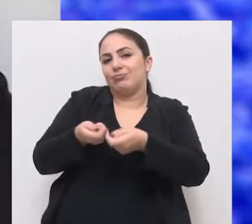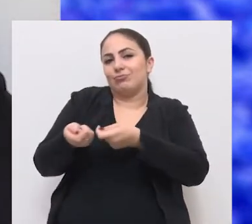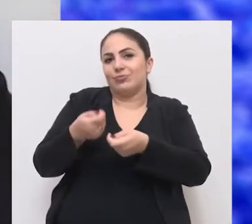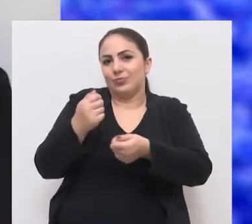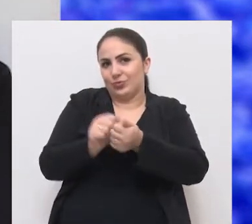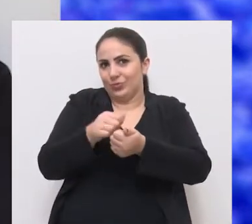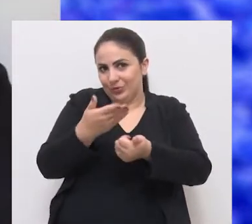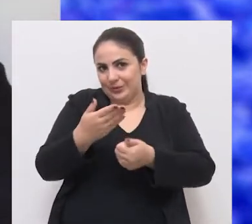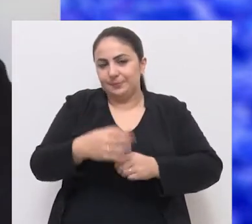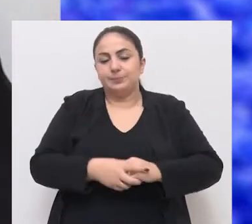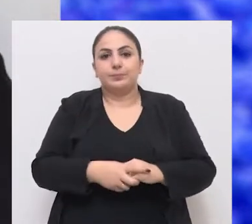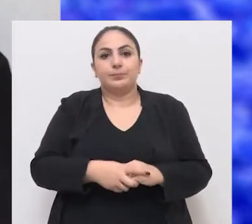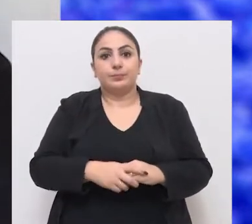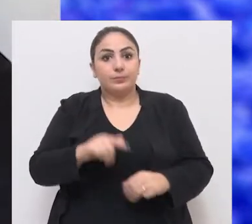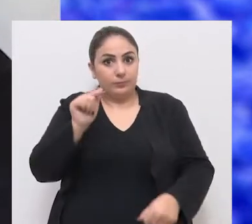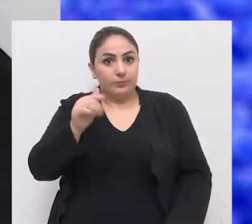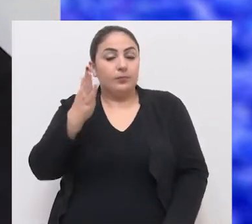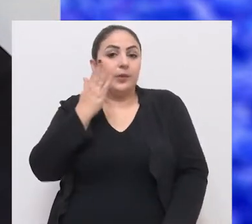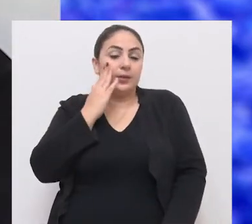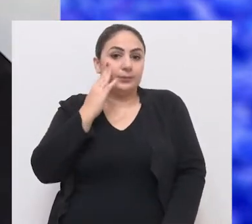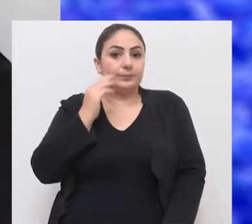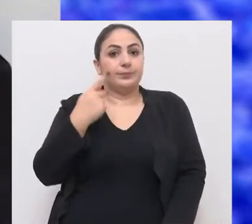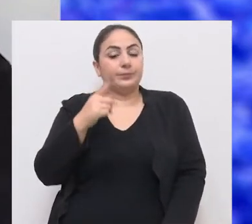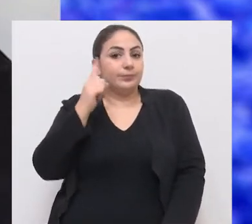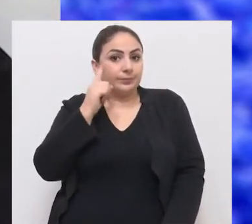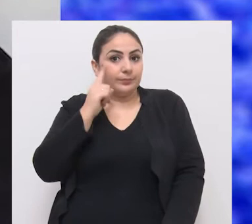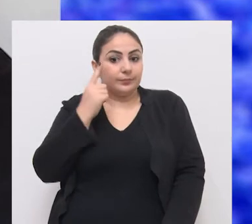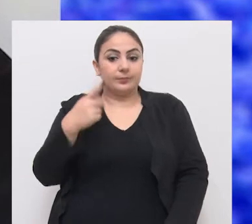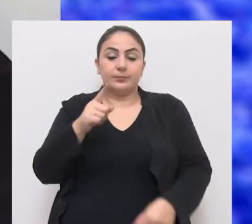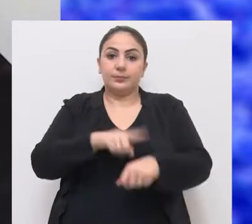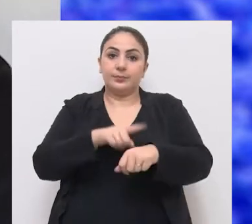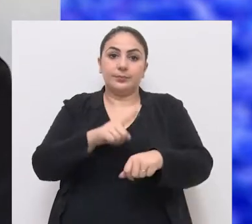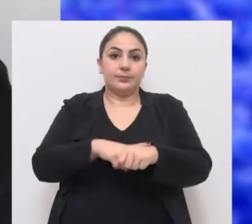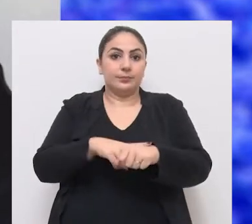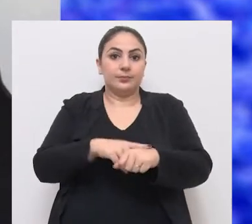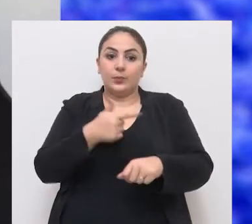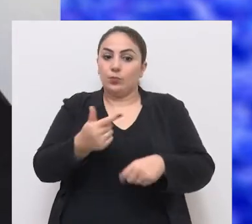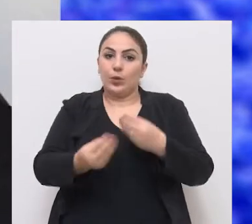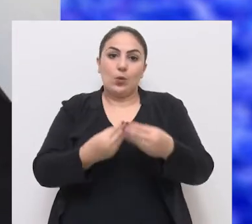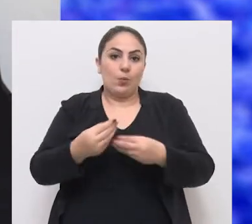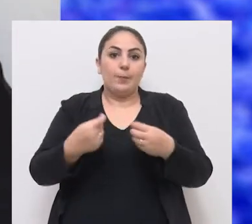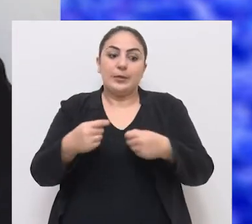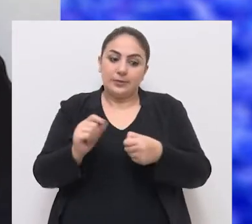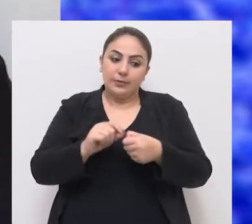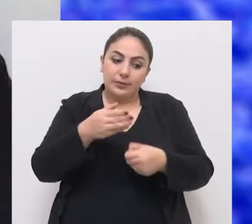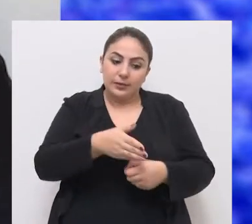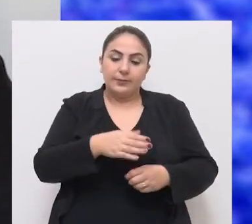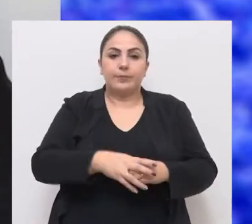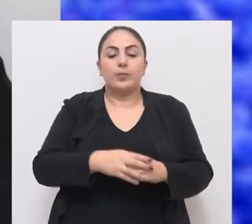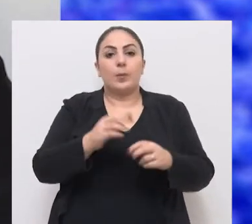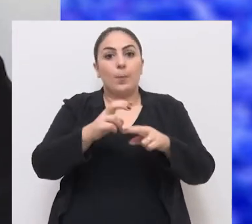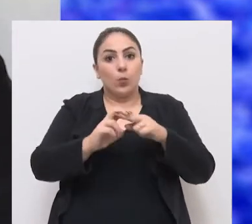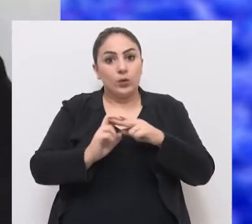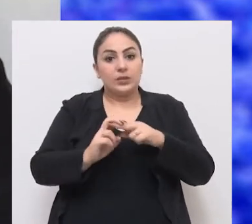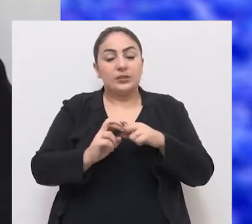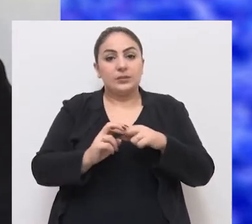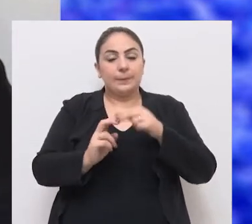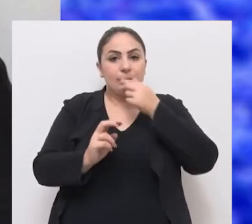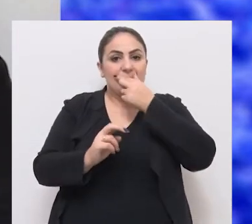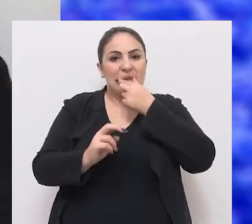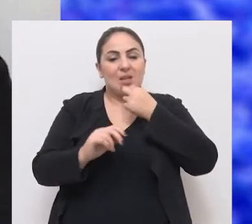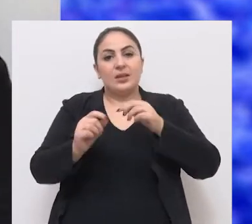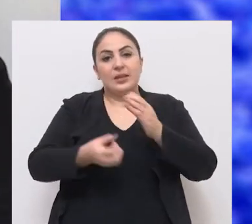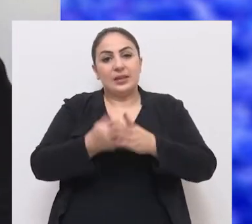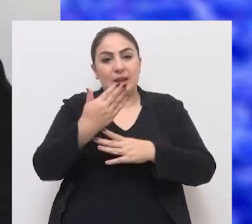você, né? E você sabe, na sua rotina, que naquele momento isso é inegociável. Então, por isso que uma ordem,